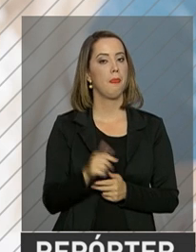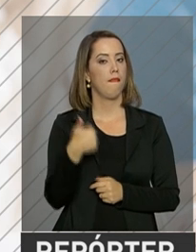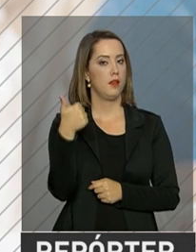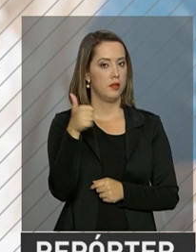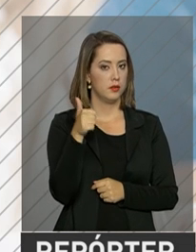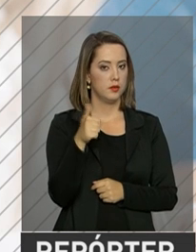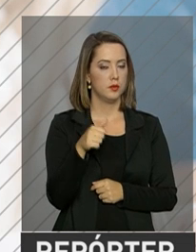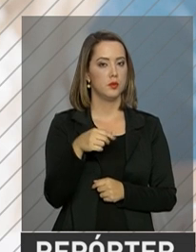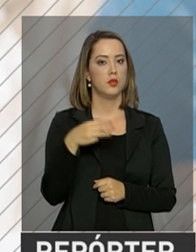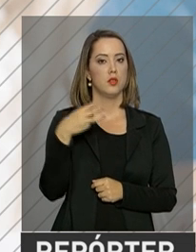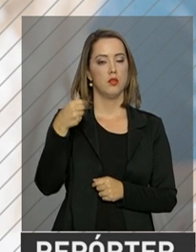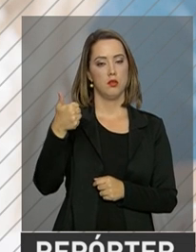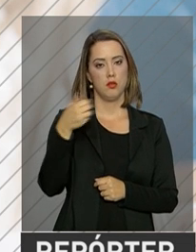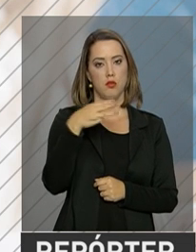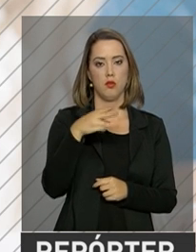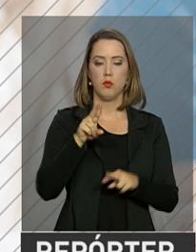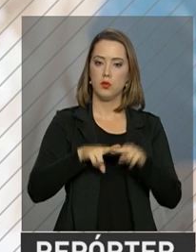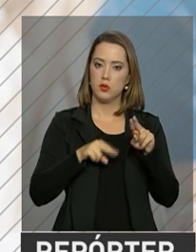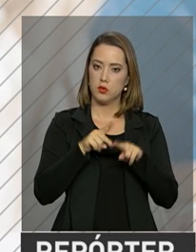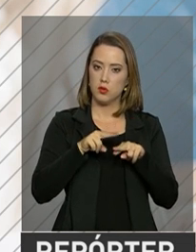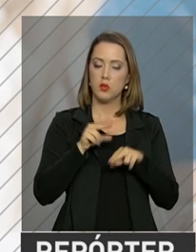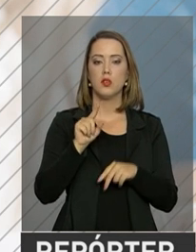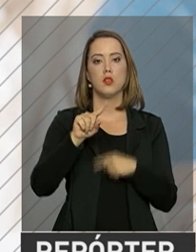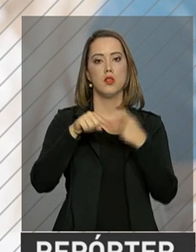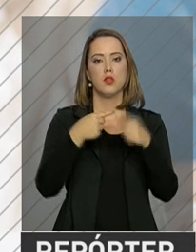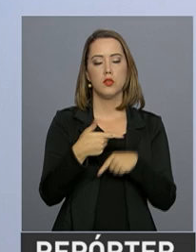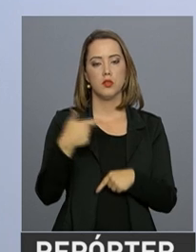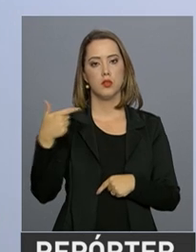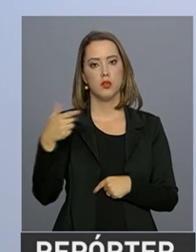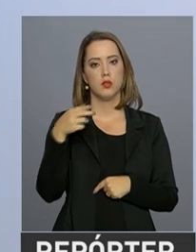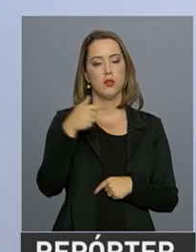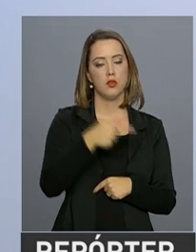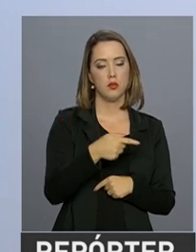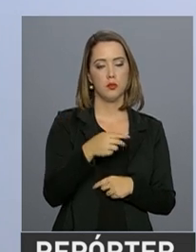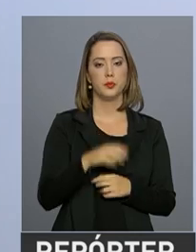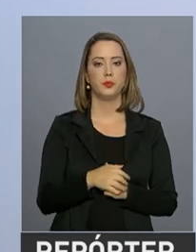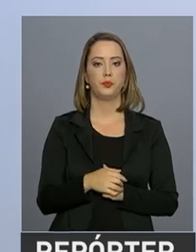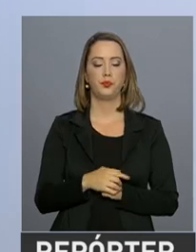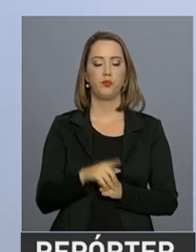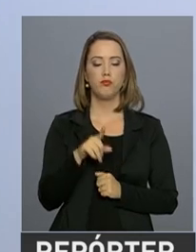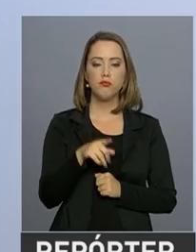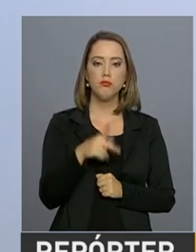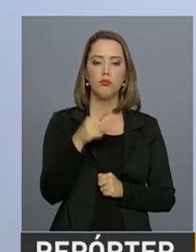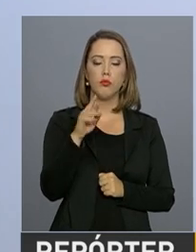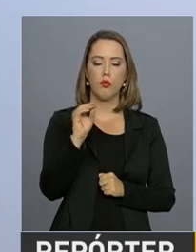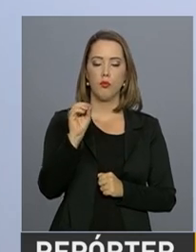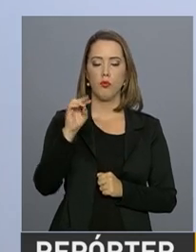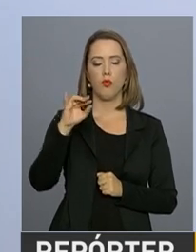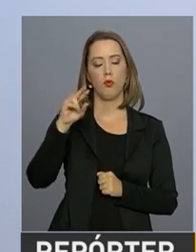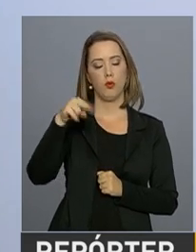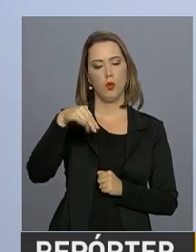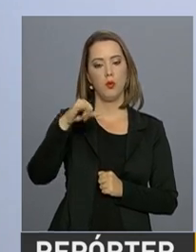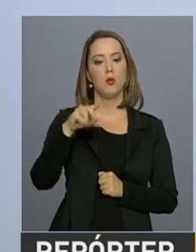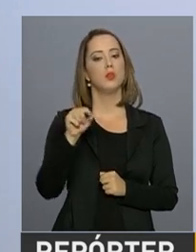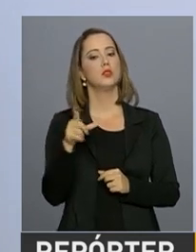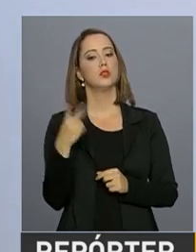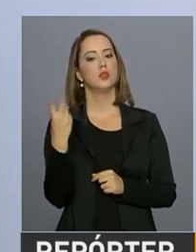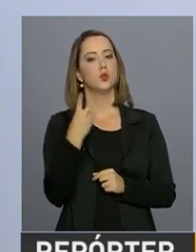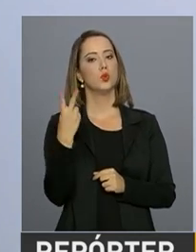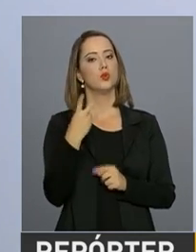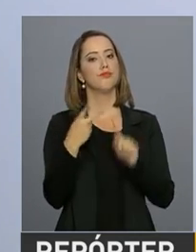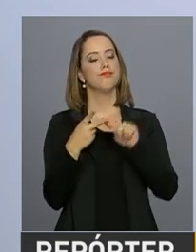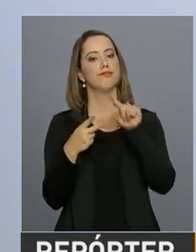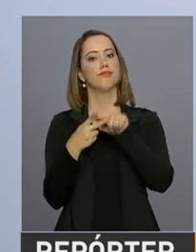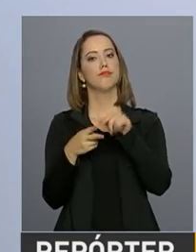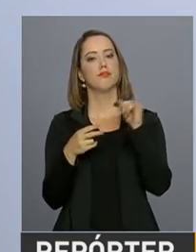primeira em 13 de junho e a segunda no dia 27 o ProUni ele conjuga dois requisitos